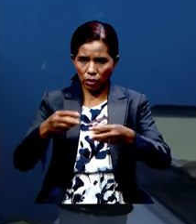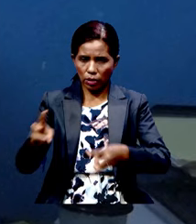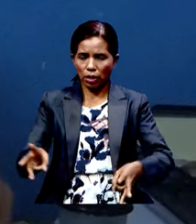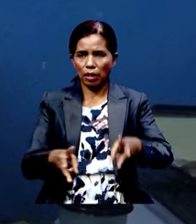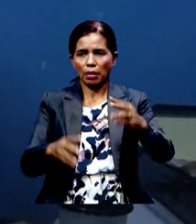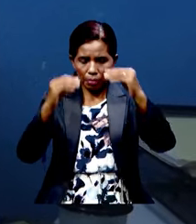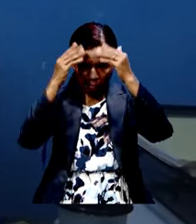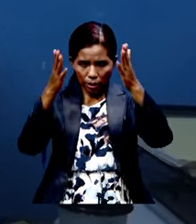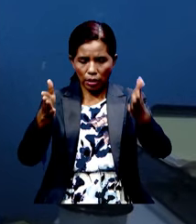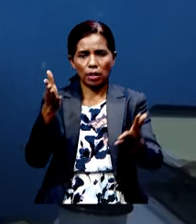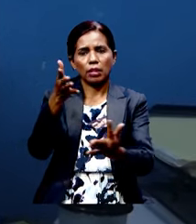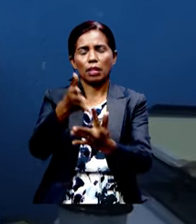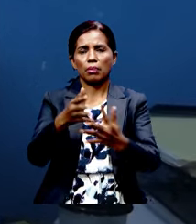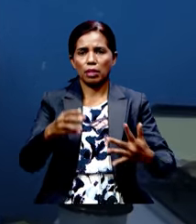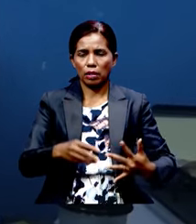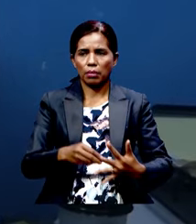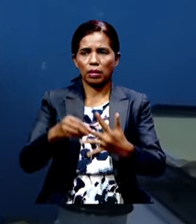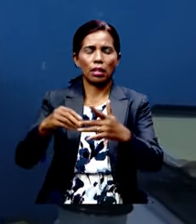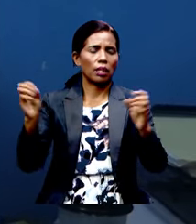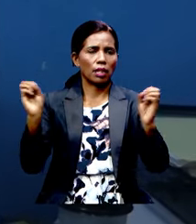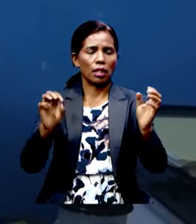Sira tu tamam ingresso especial